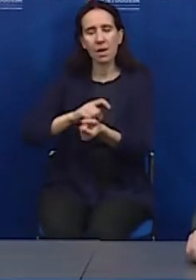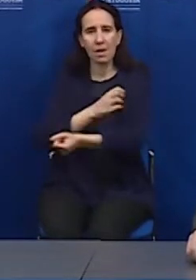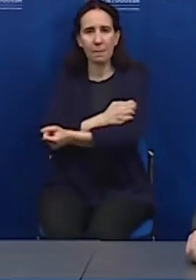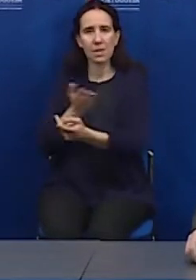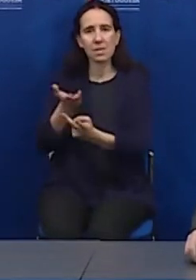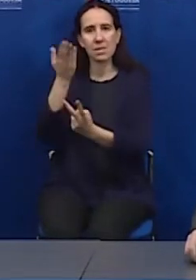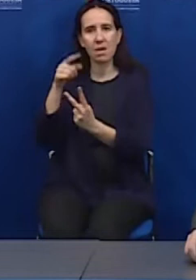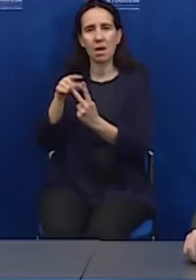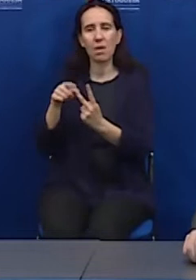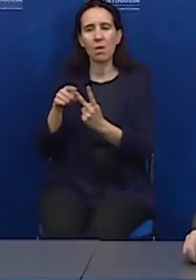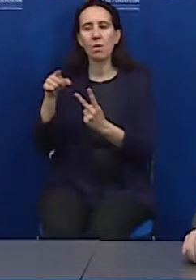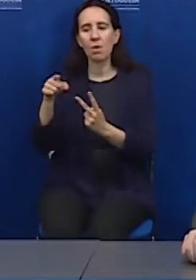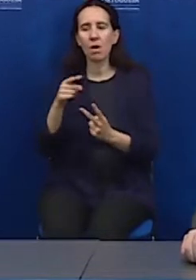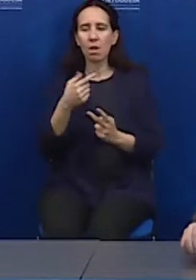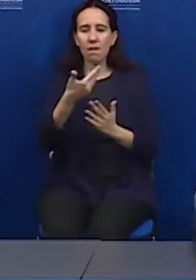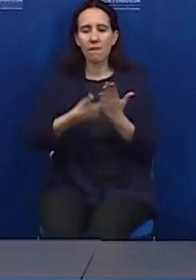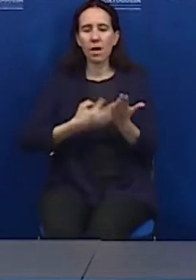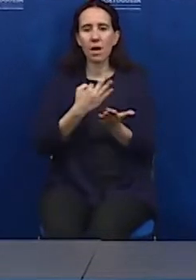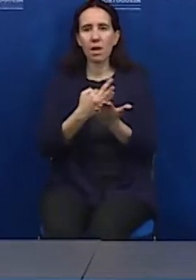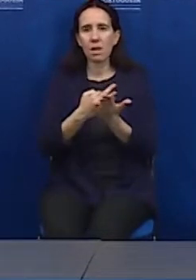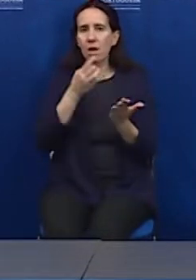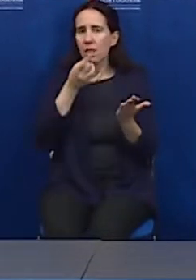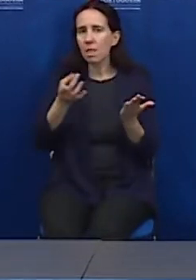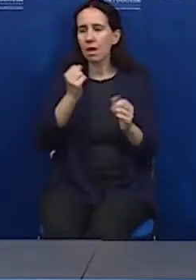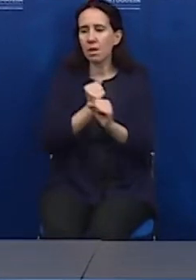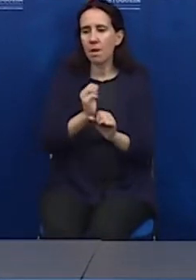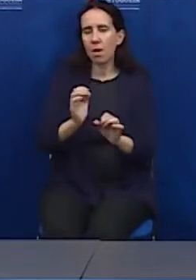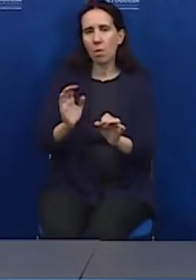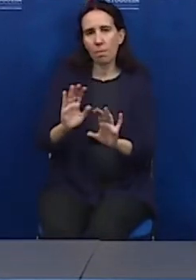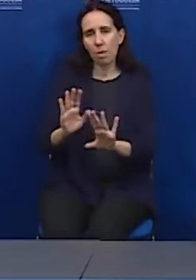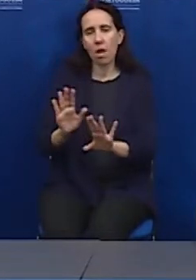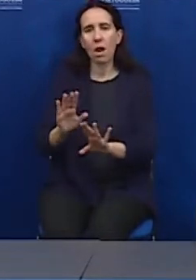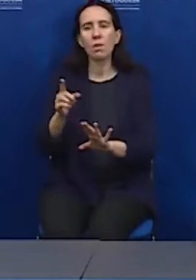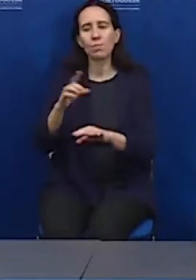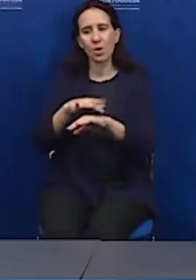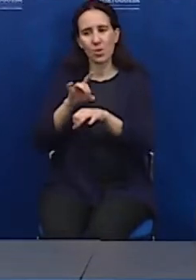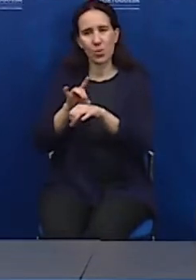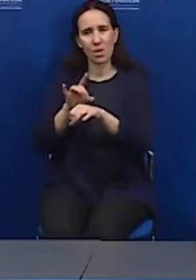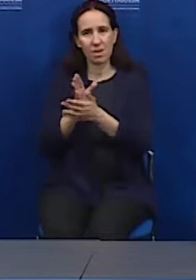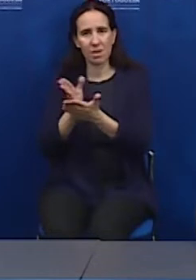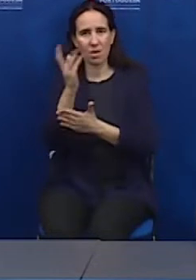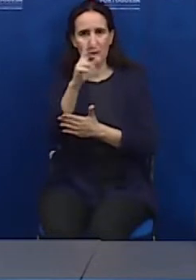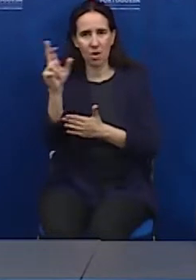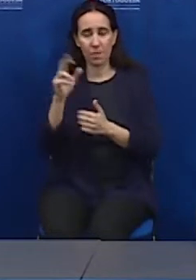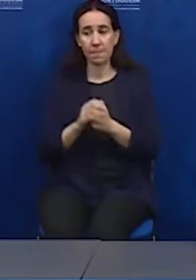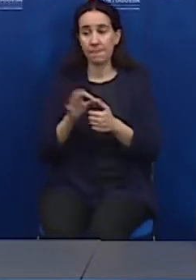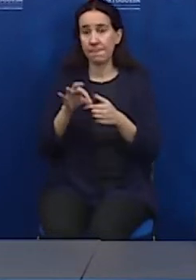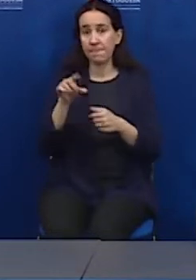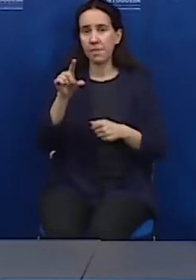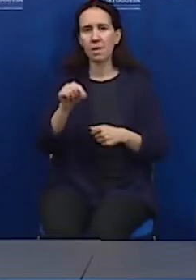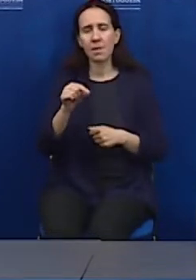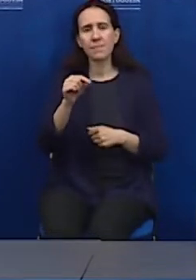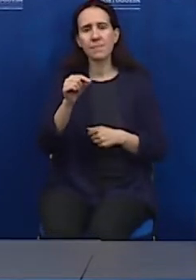hipertensão das faltas justificadas ao trabalho por serem doentes crónicos. Relacionado com esta questão, está a questão